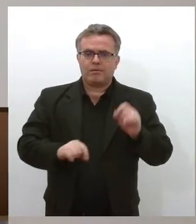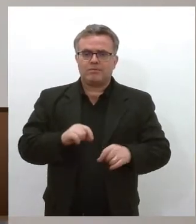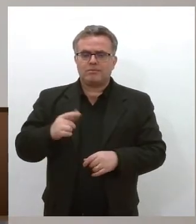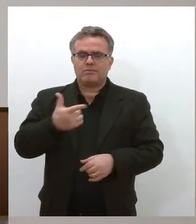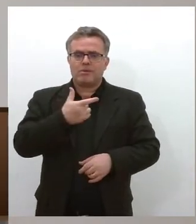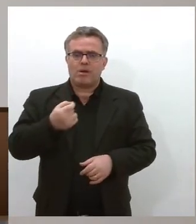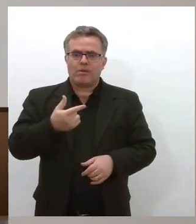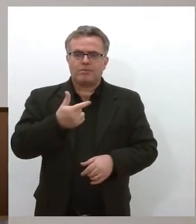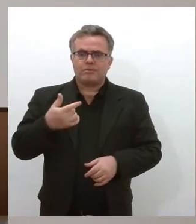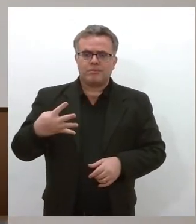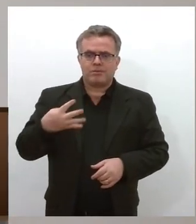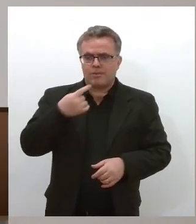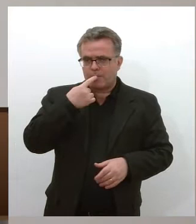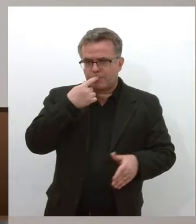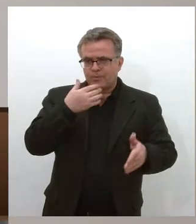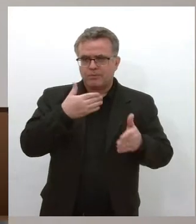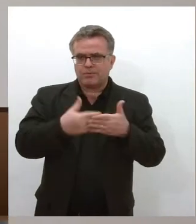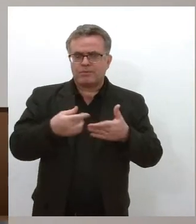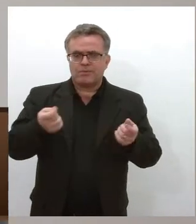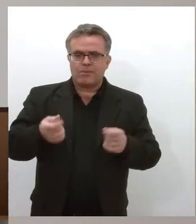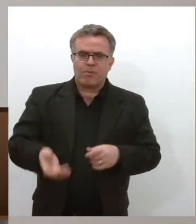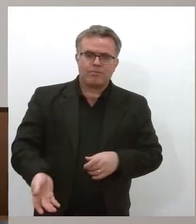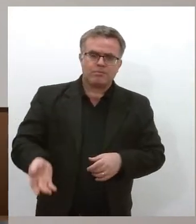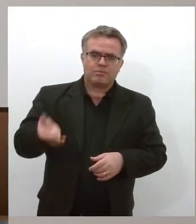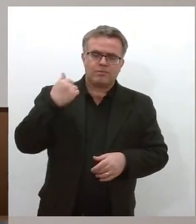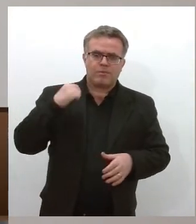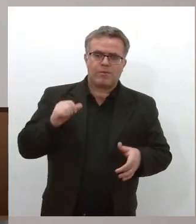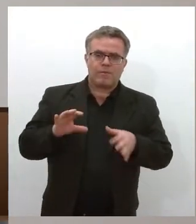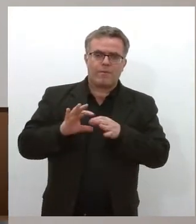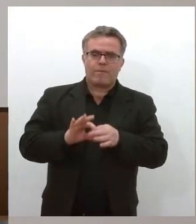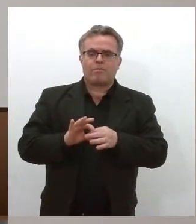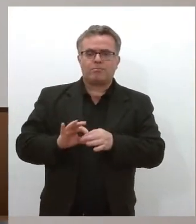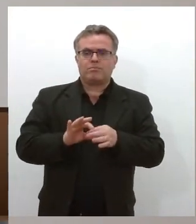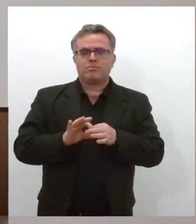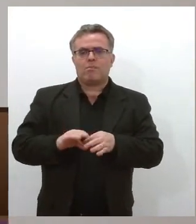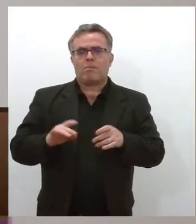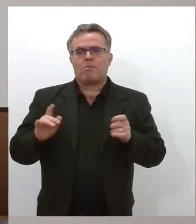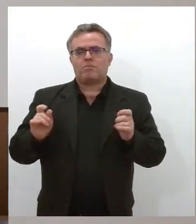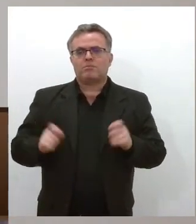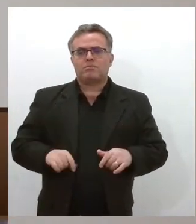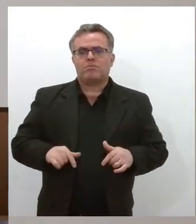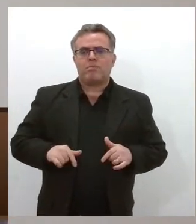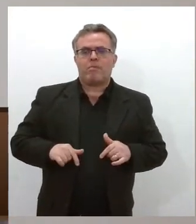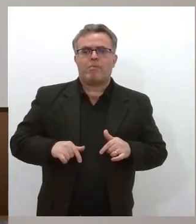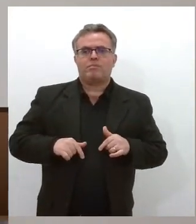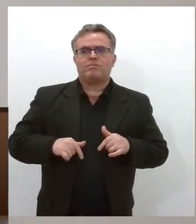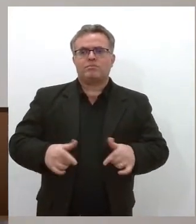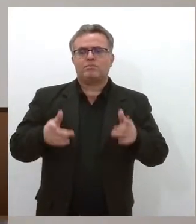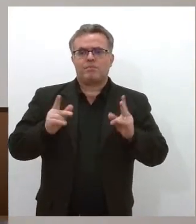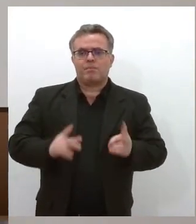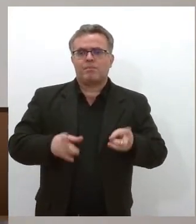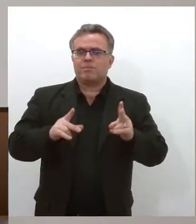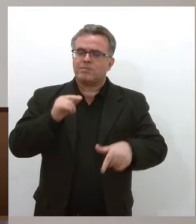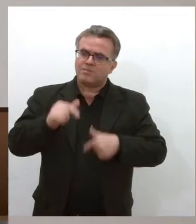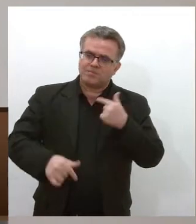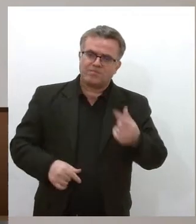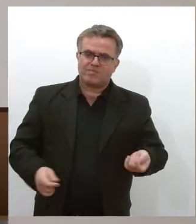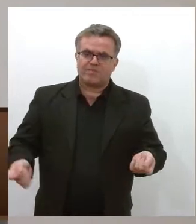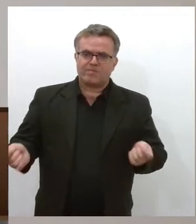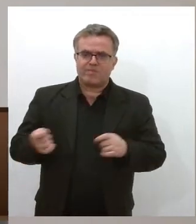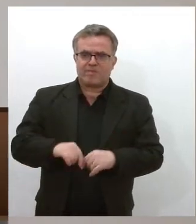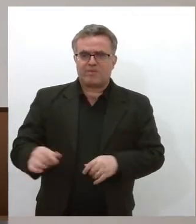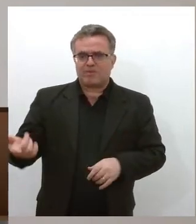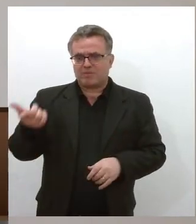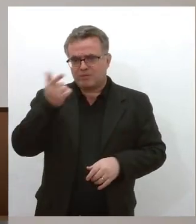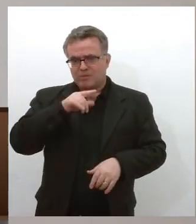Então, vamos essas mulheres se unir, unir a nossa voz de fato, o nosso trabalho, para que a gente consiga eleger cada vez mais